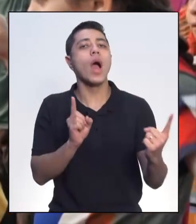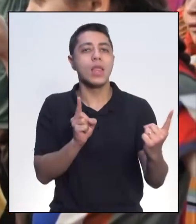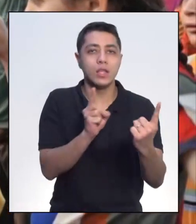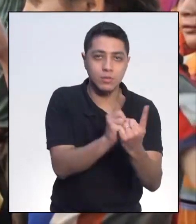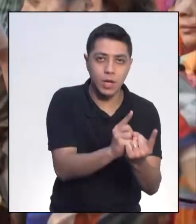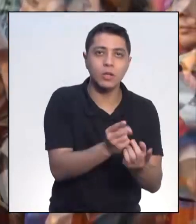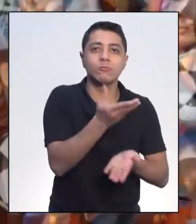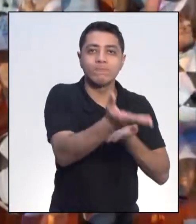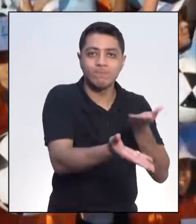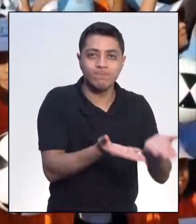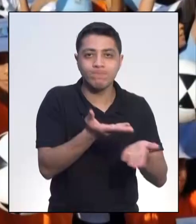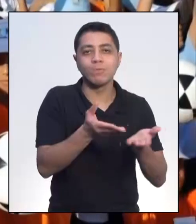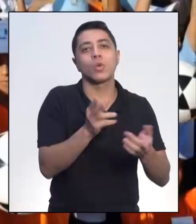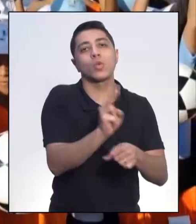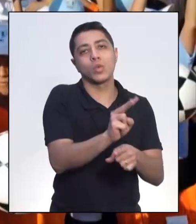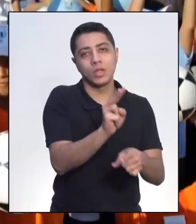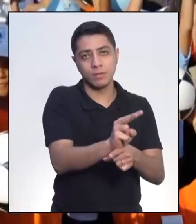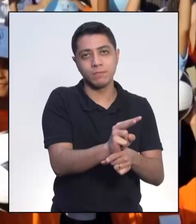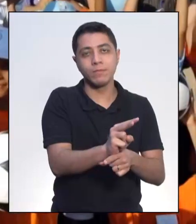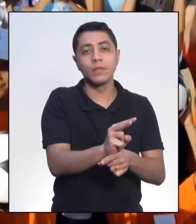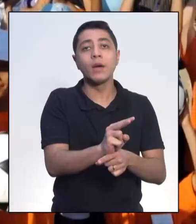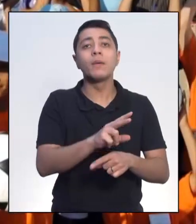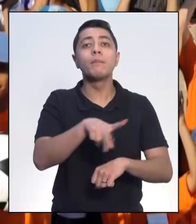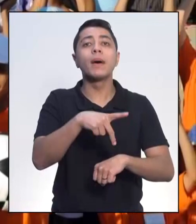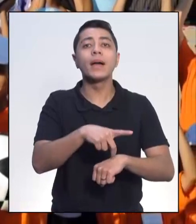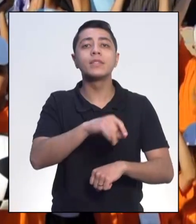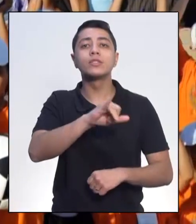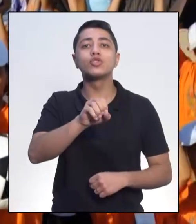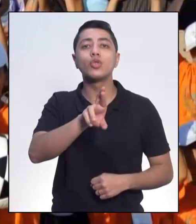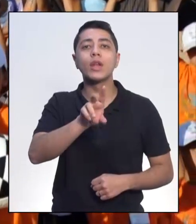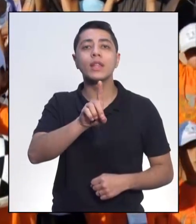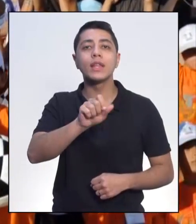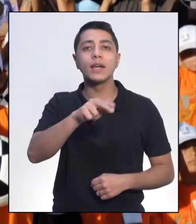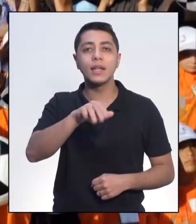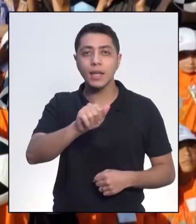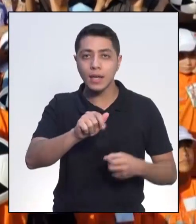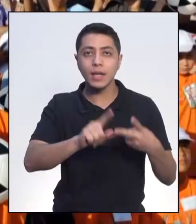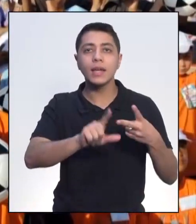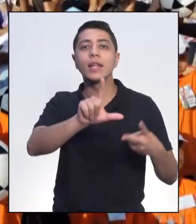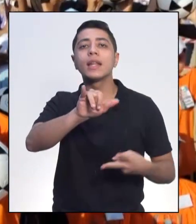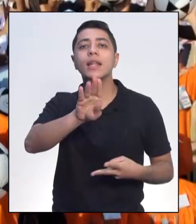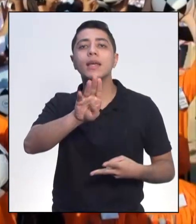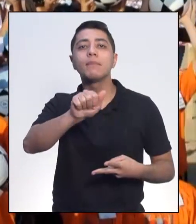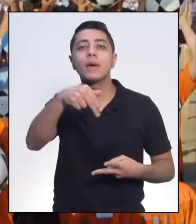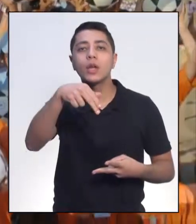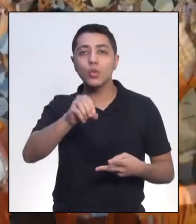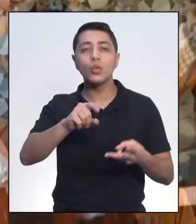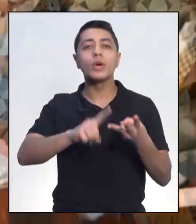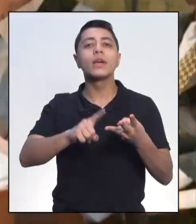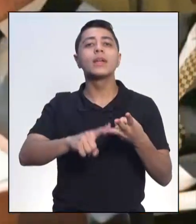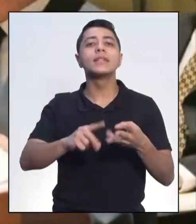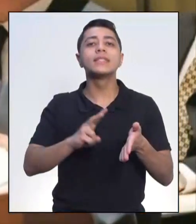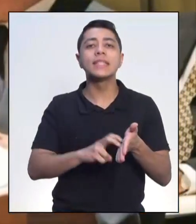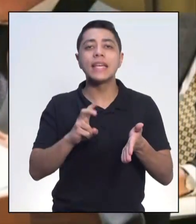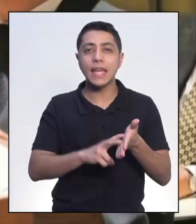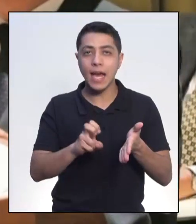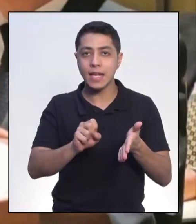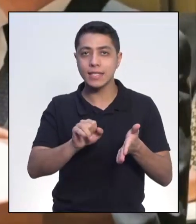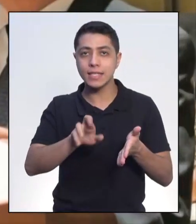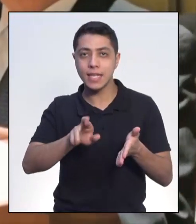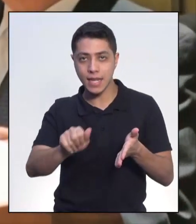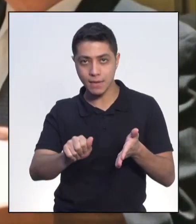Palestina, a UNRWA. Ela atua na Jordânia, Líbano, Síria e no território ocupado da Palestina. Em setembro